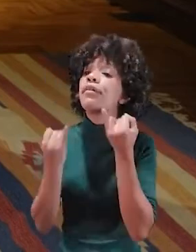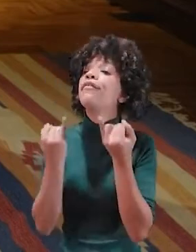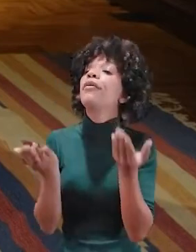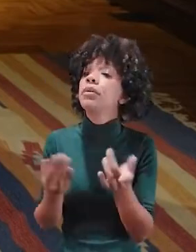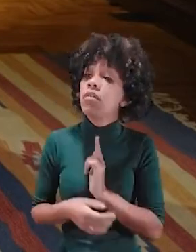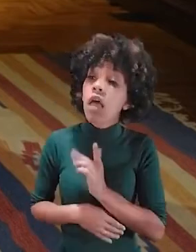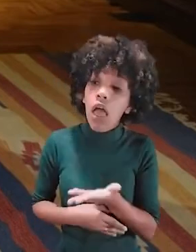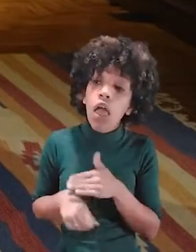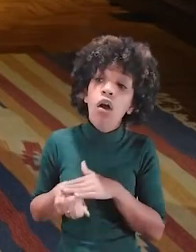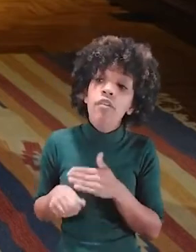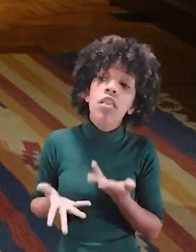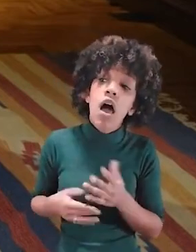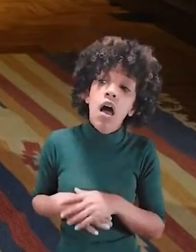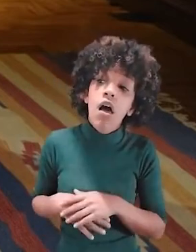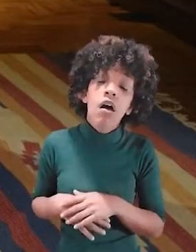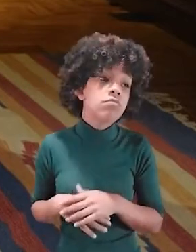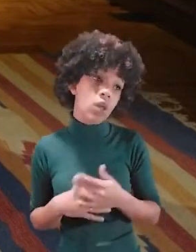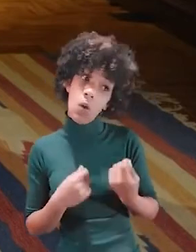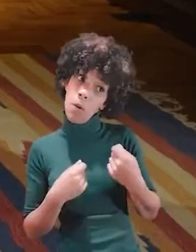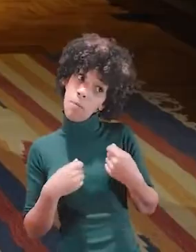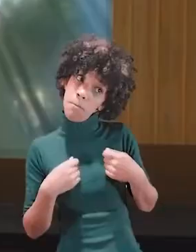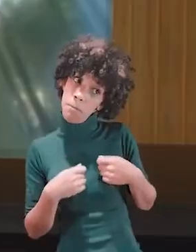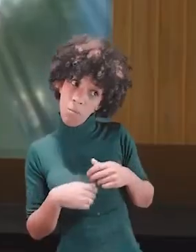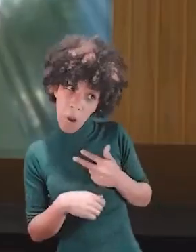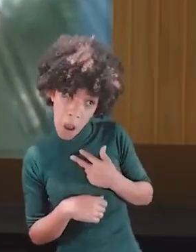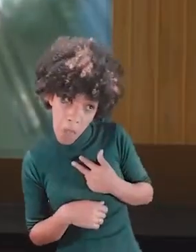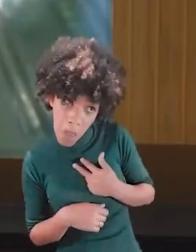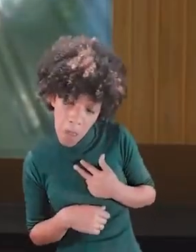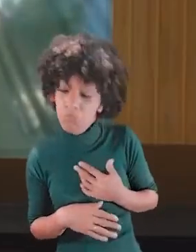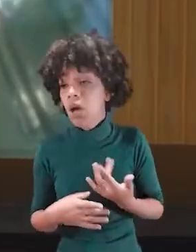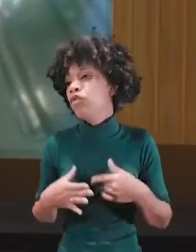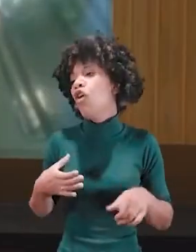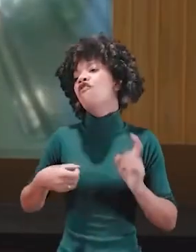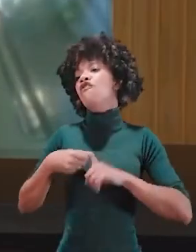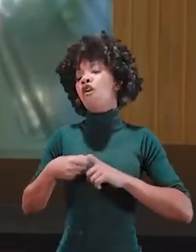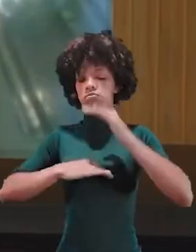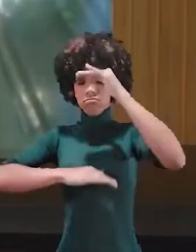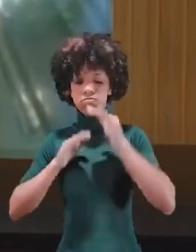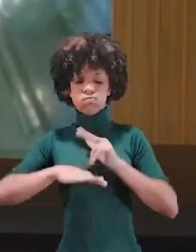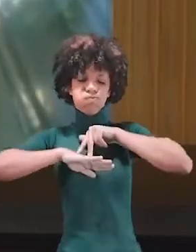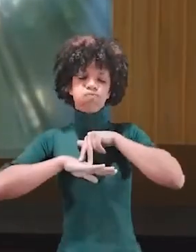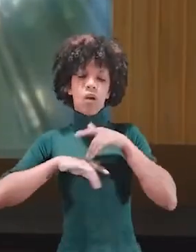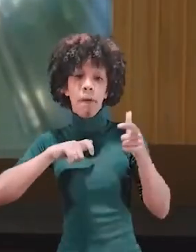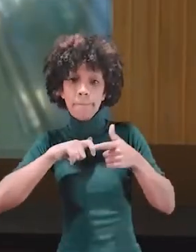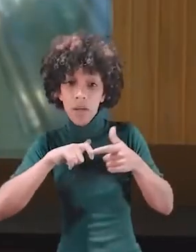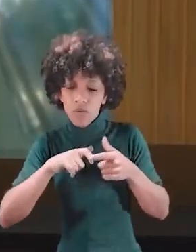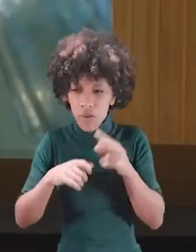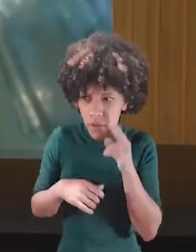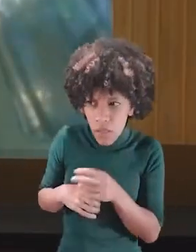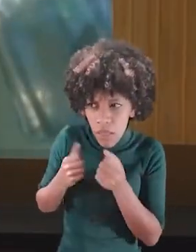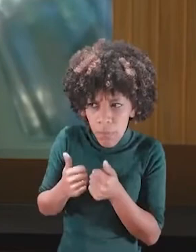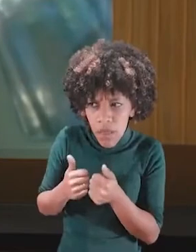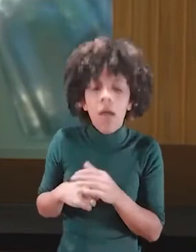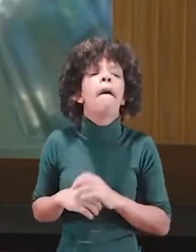falar? Vamos lá, vamos conversar? Não, então você vai voltar para a caixa, né? Aí às vezes tu deixa ele na caixa, aí vem o médico vai lá ver se ele tá bem,